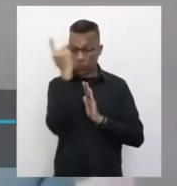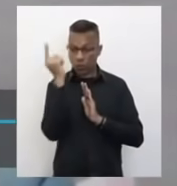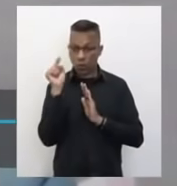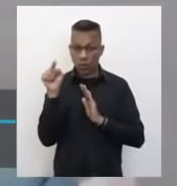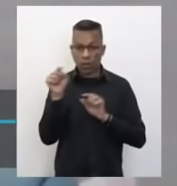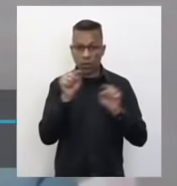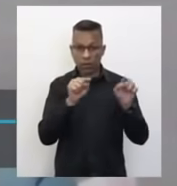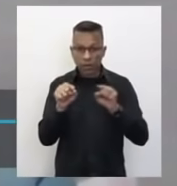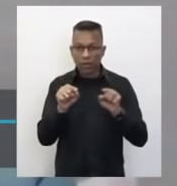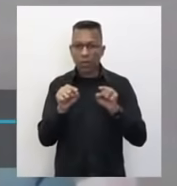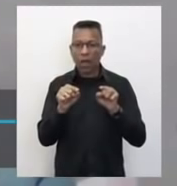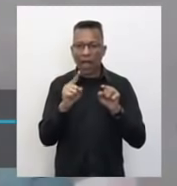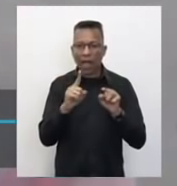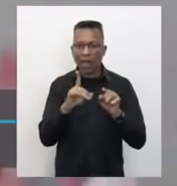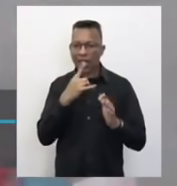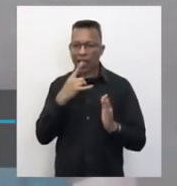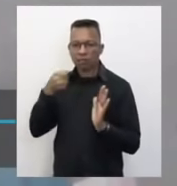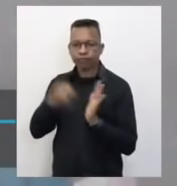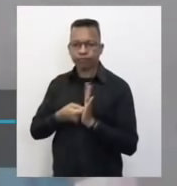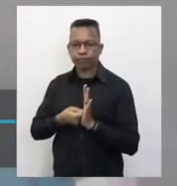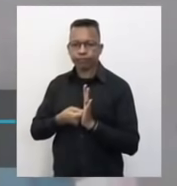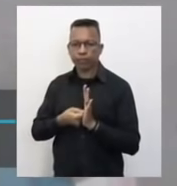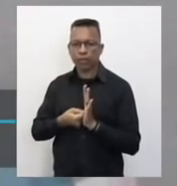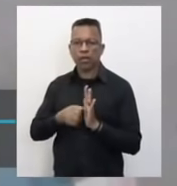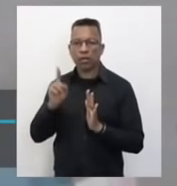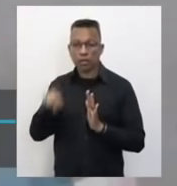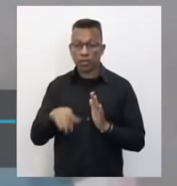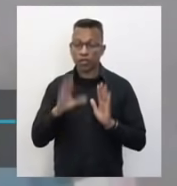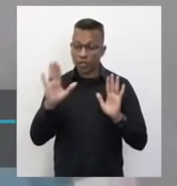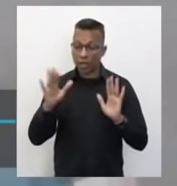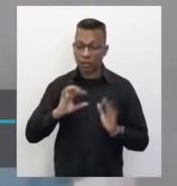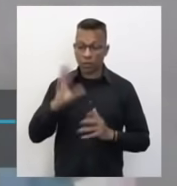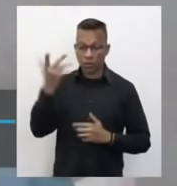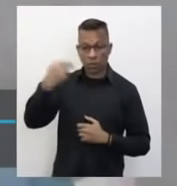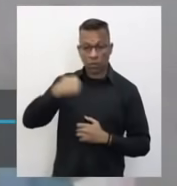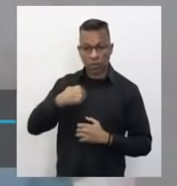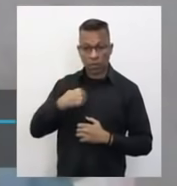como denunciar isso. Isso aconteceu comigo, Ju, uma situação.